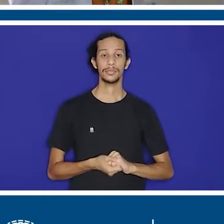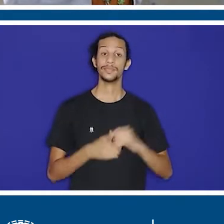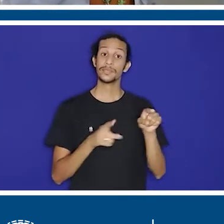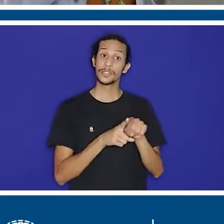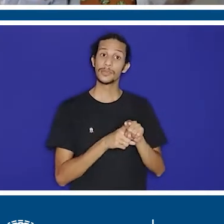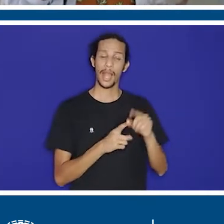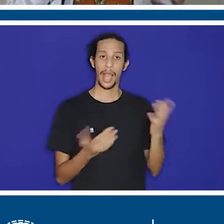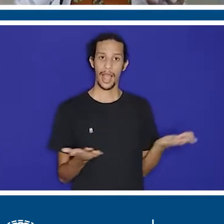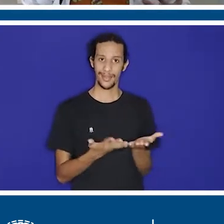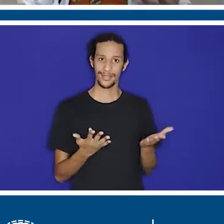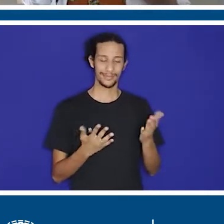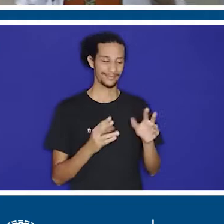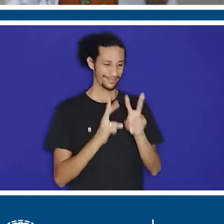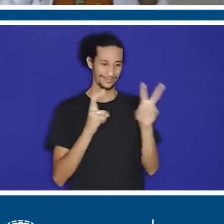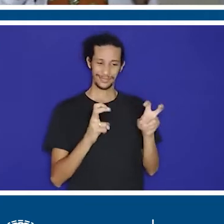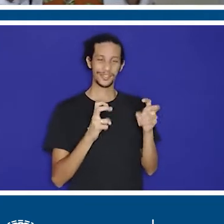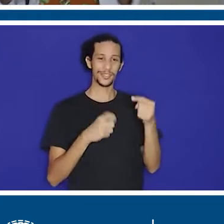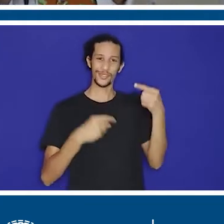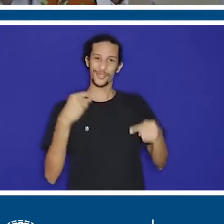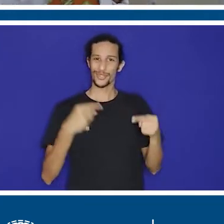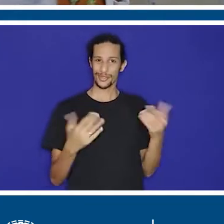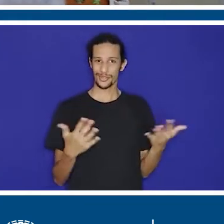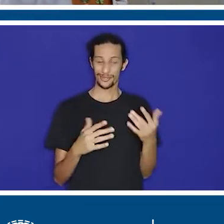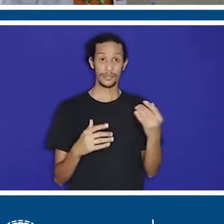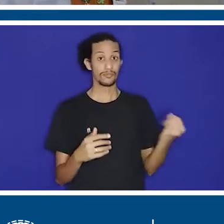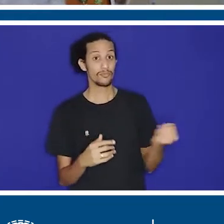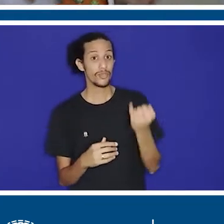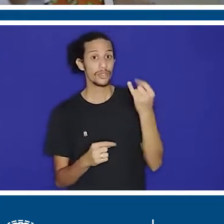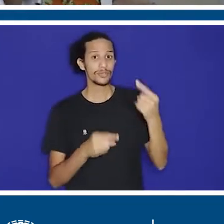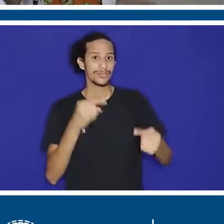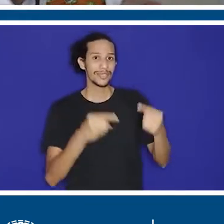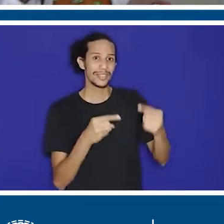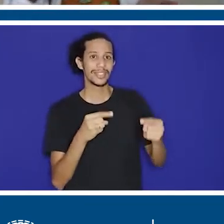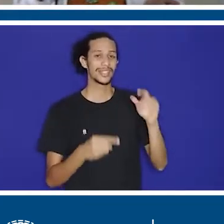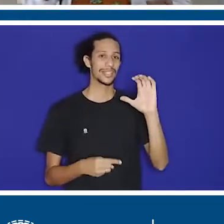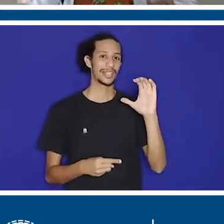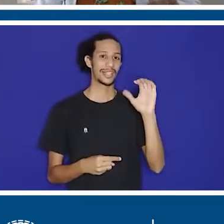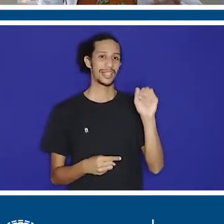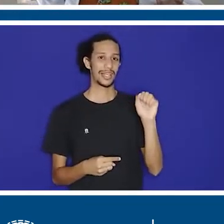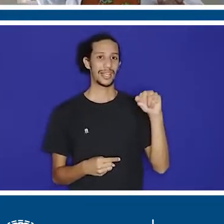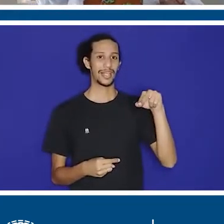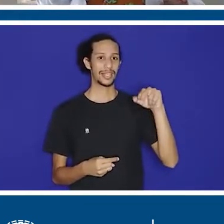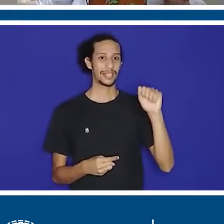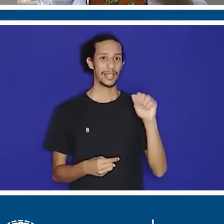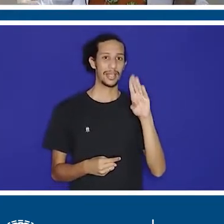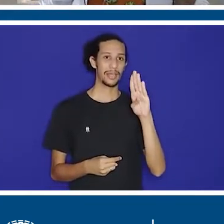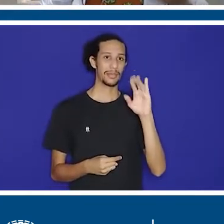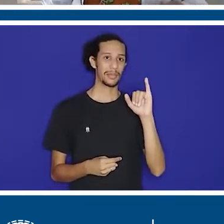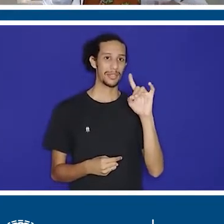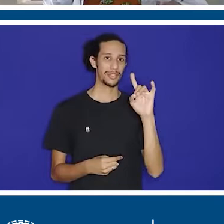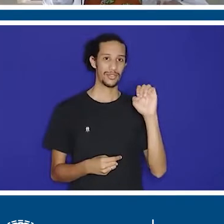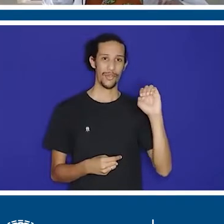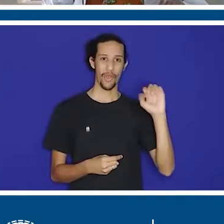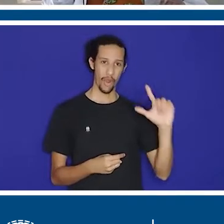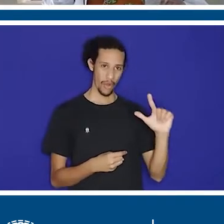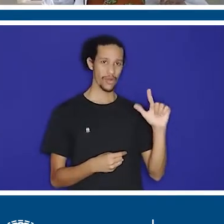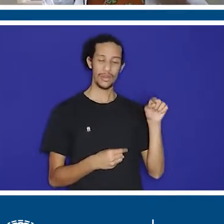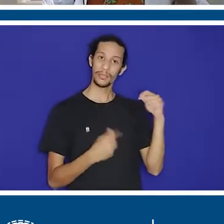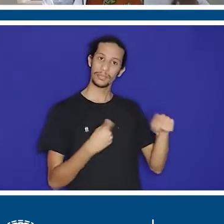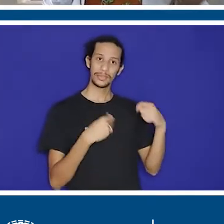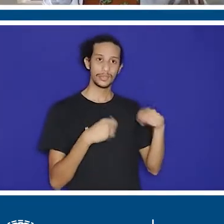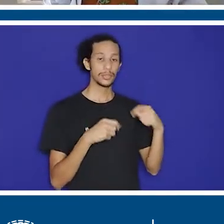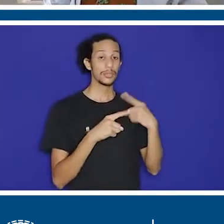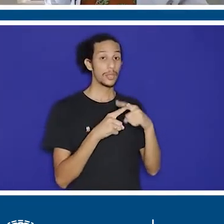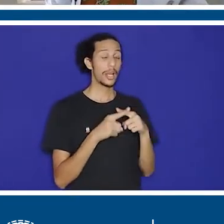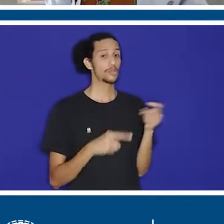E aqui a nossa grande discussão. Por que a gente precisa discutir muito canabidiol? Porque, primeiramente, né, é uma